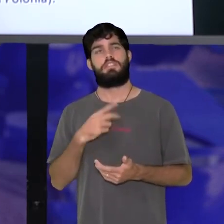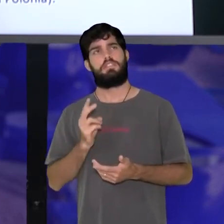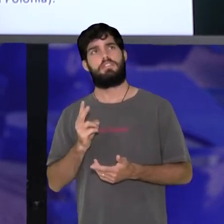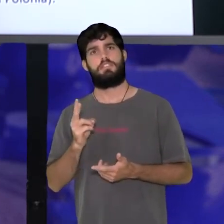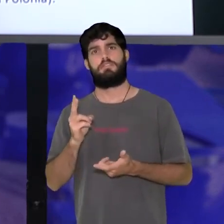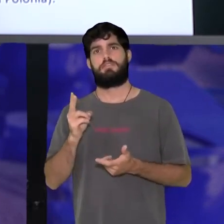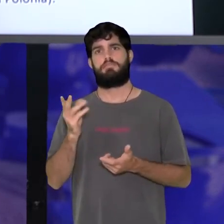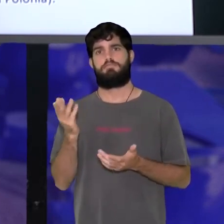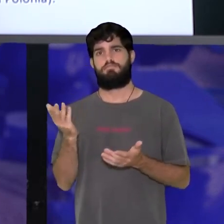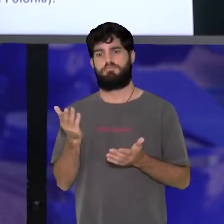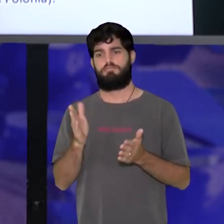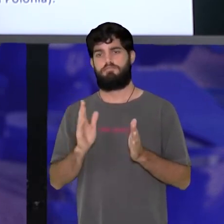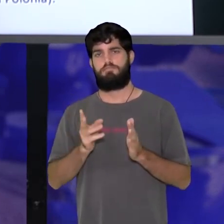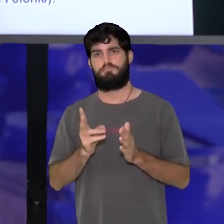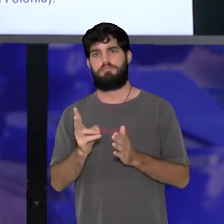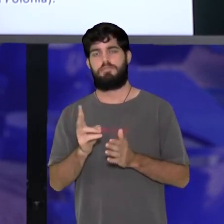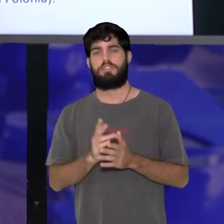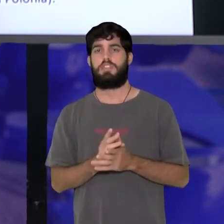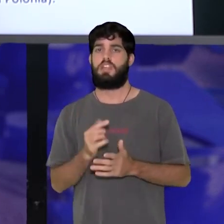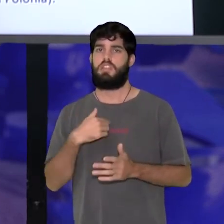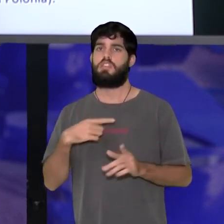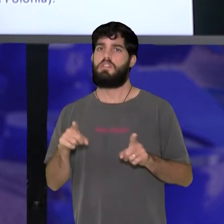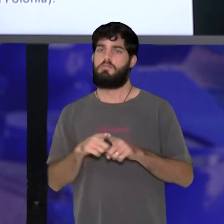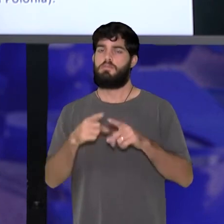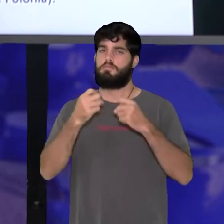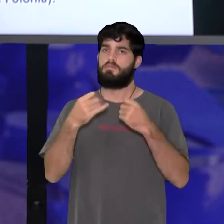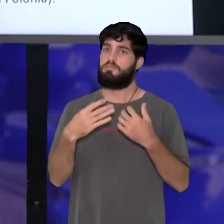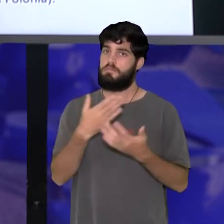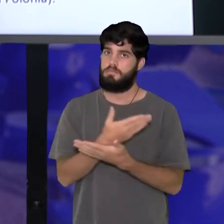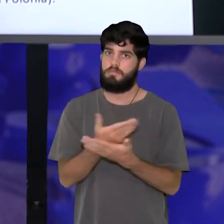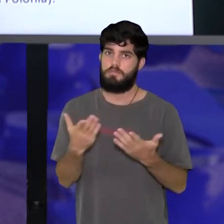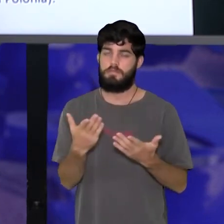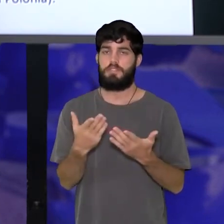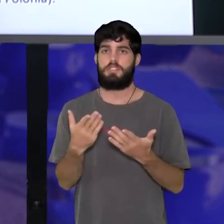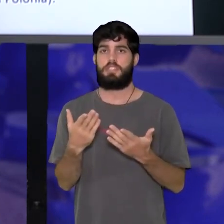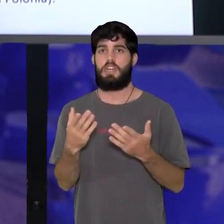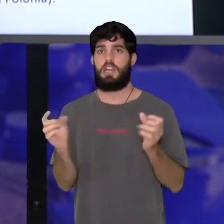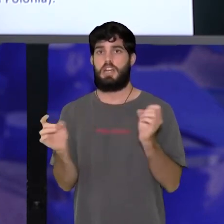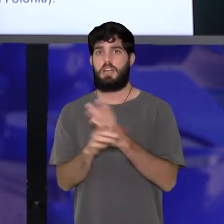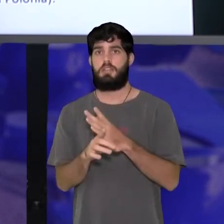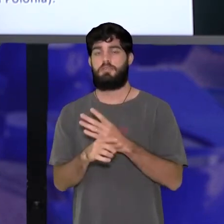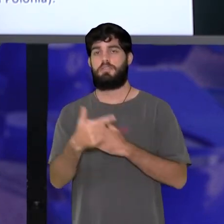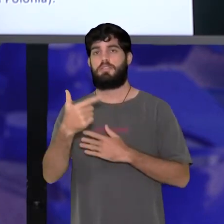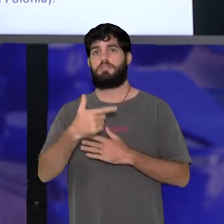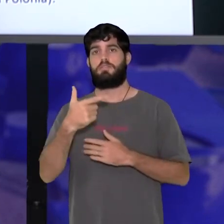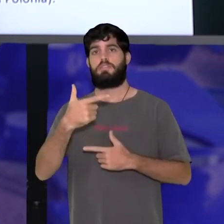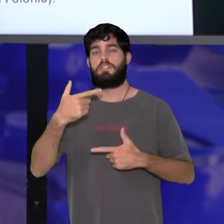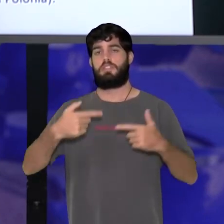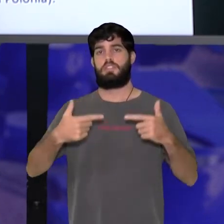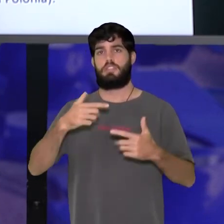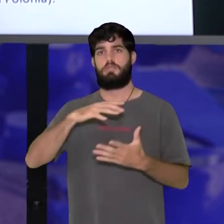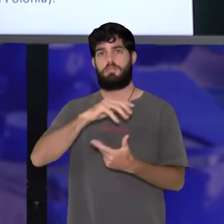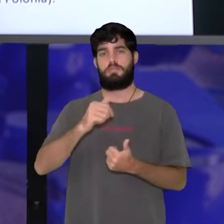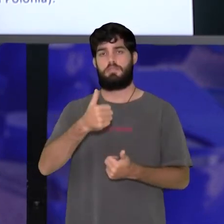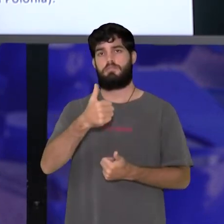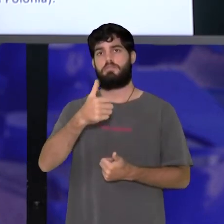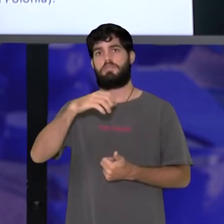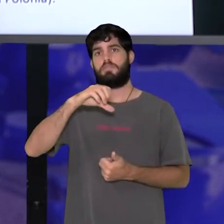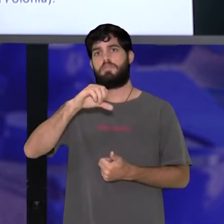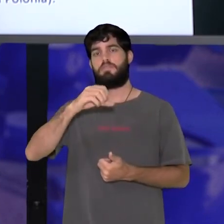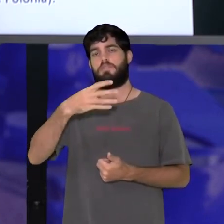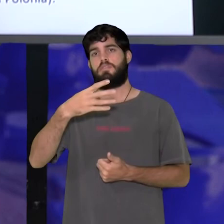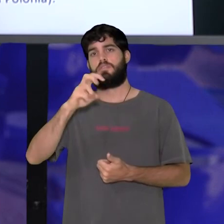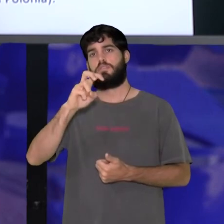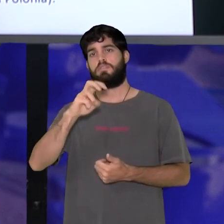essa bipolarização. E eu digo mais para vocês. Desde que terminou a Segunda Guerra Mundial, em 1945,